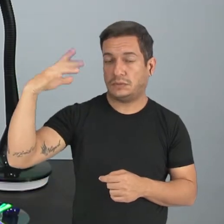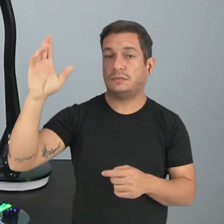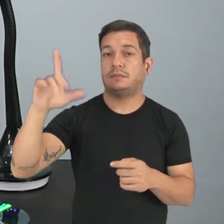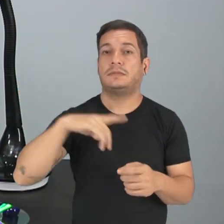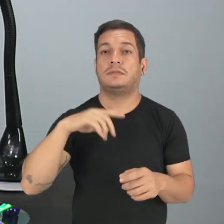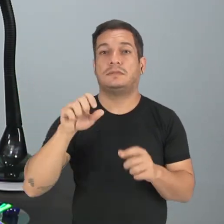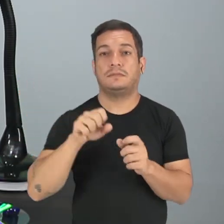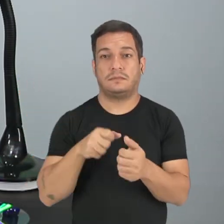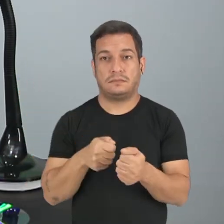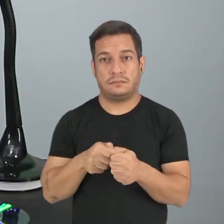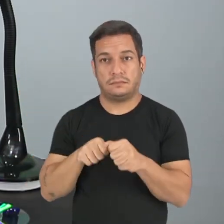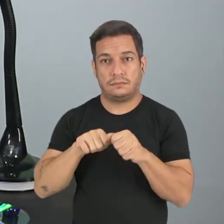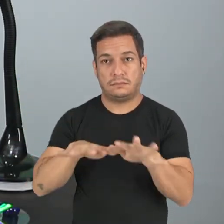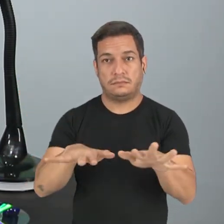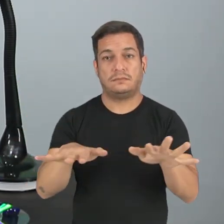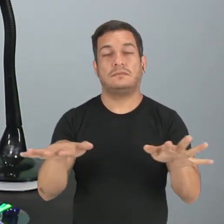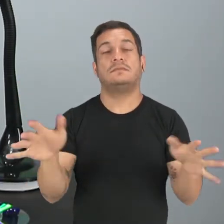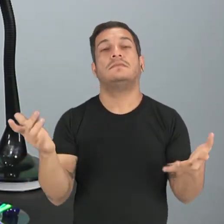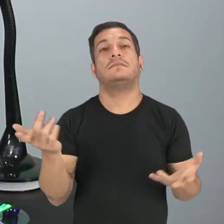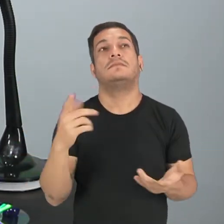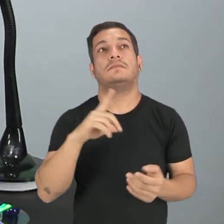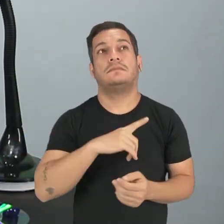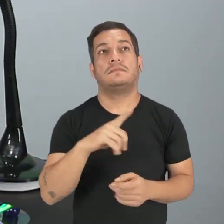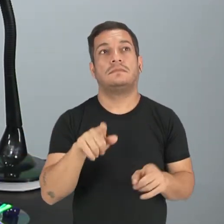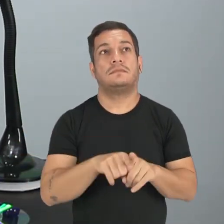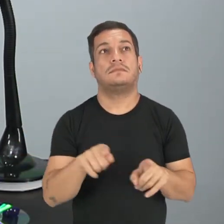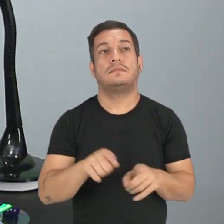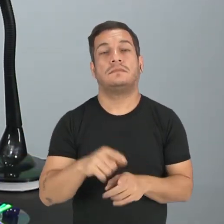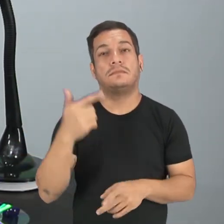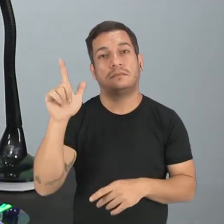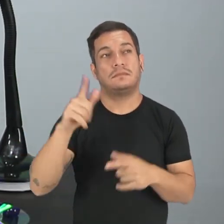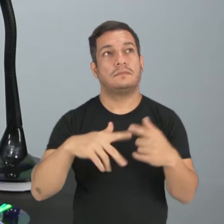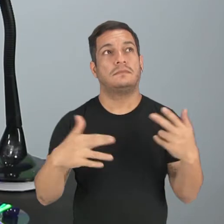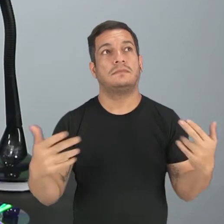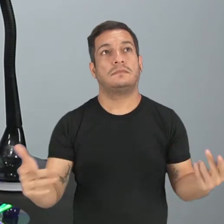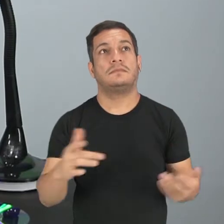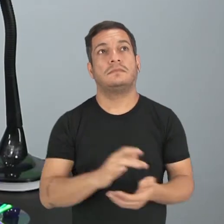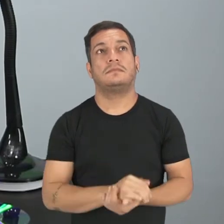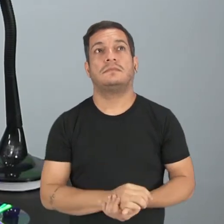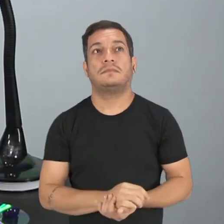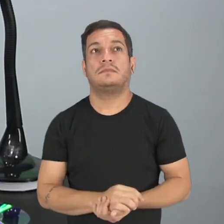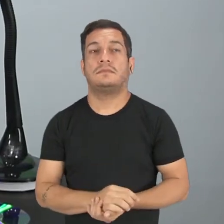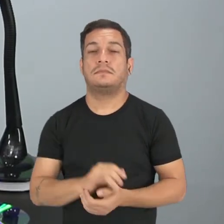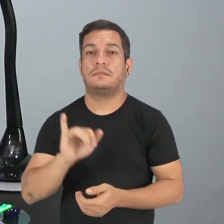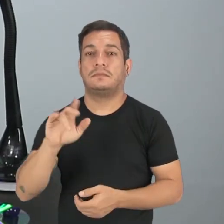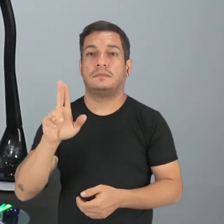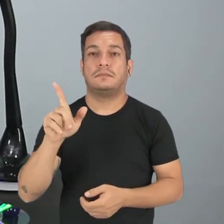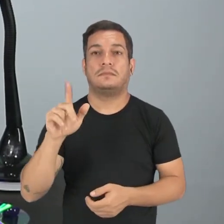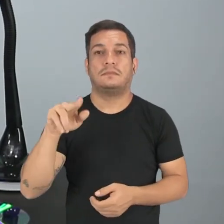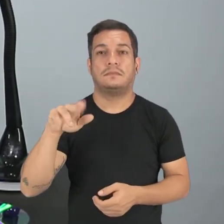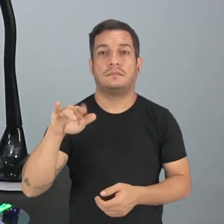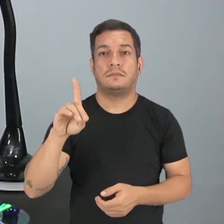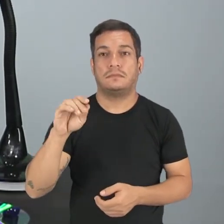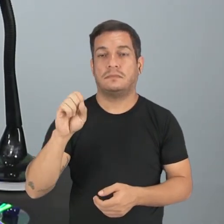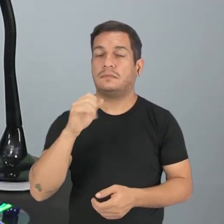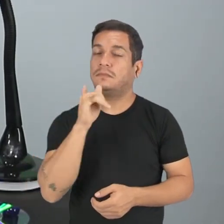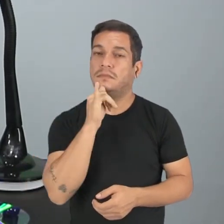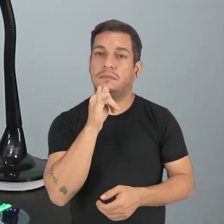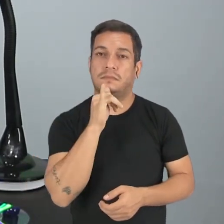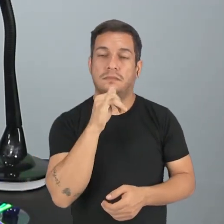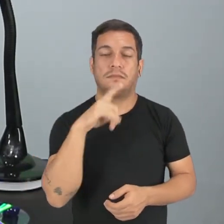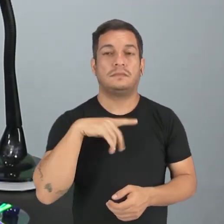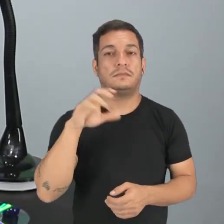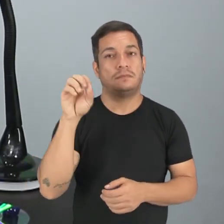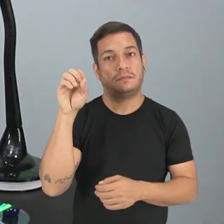poder transmitir. E aí, nós temos outro objeto iluminado. Por exemplo, quando a